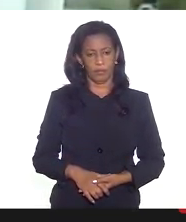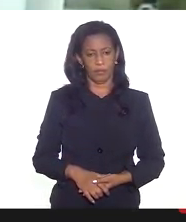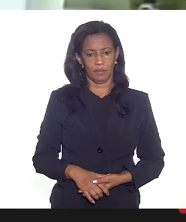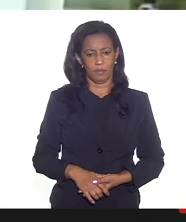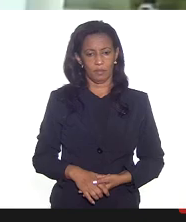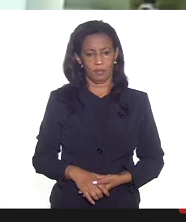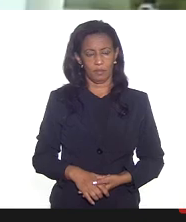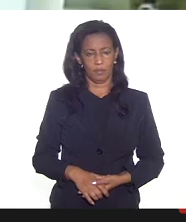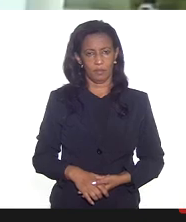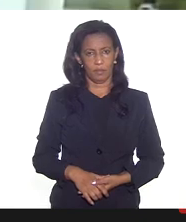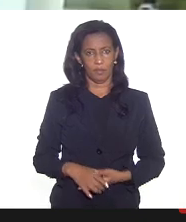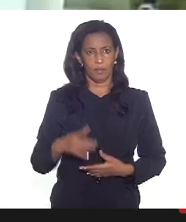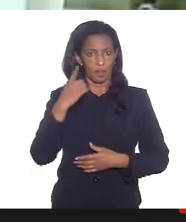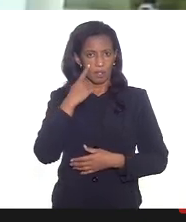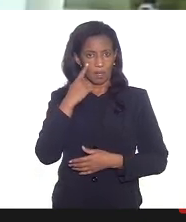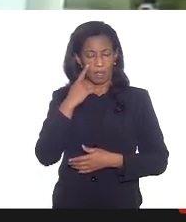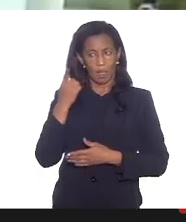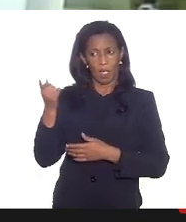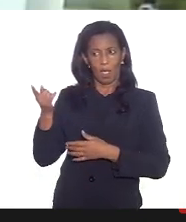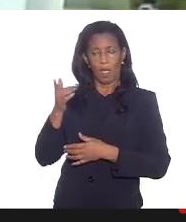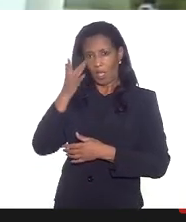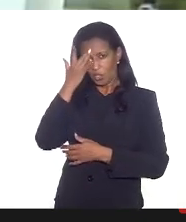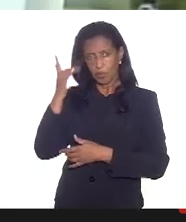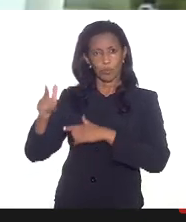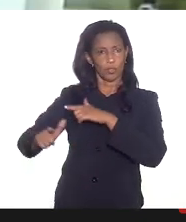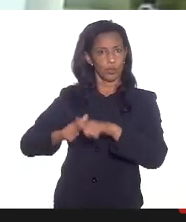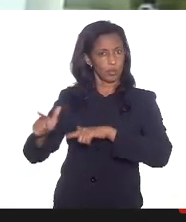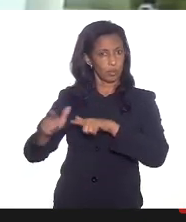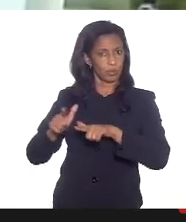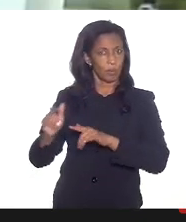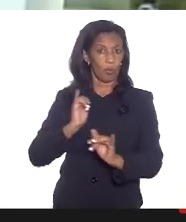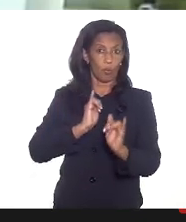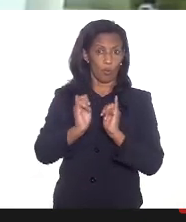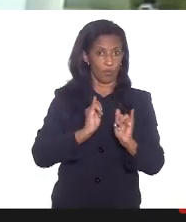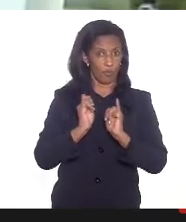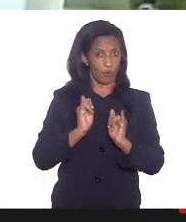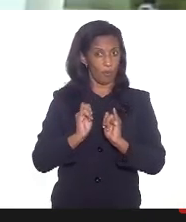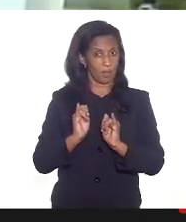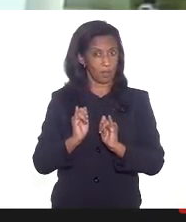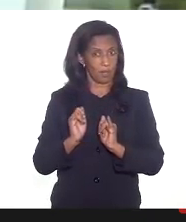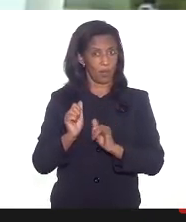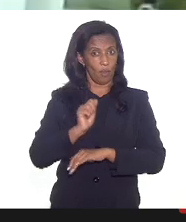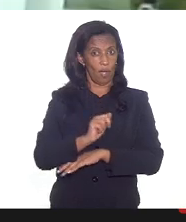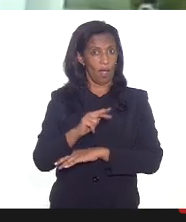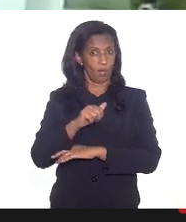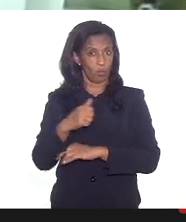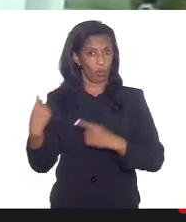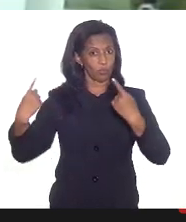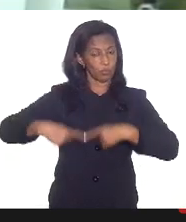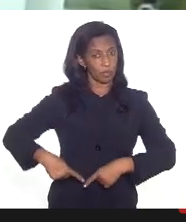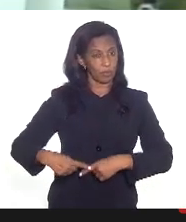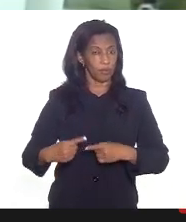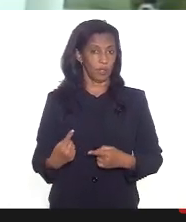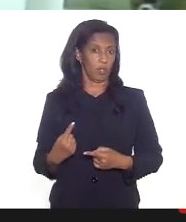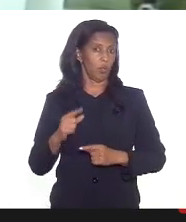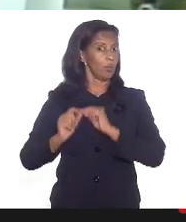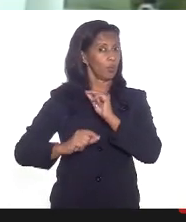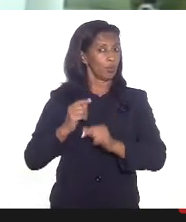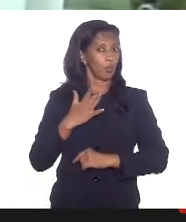as pessoas que estão na conta de informações atualizadas é Um Desafio e o que eu